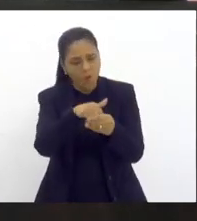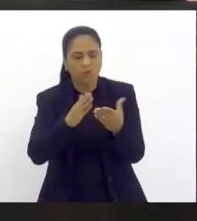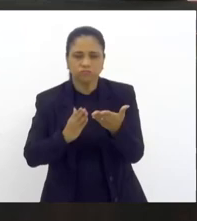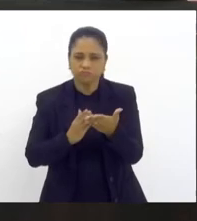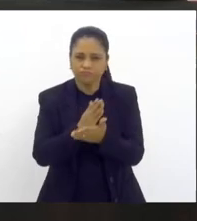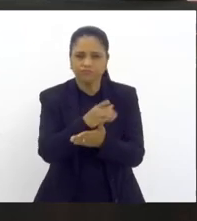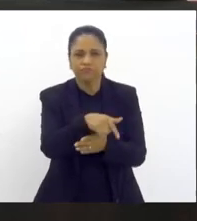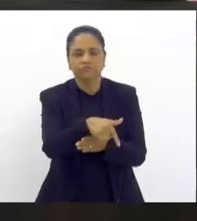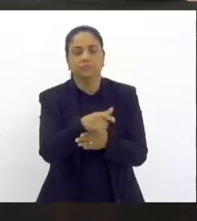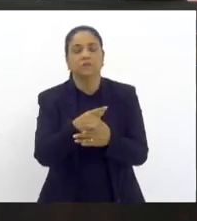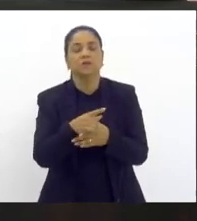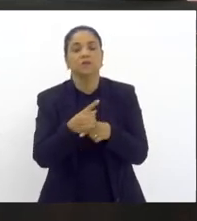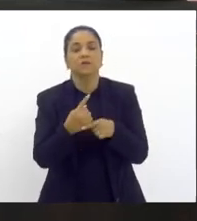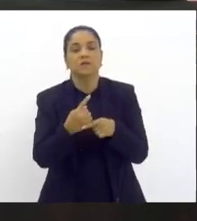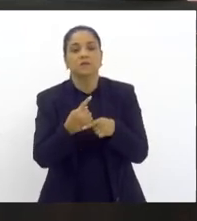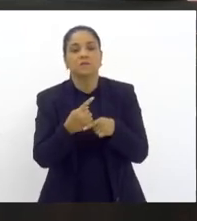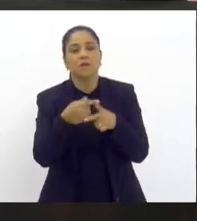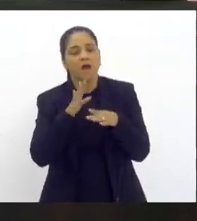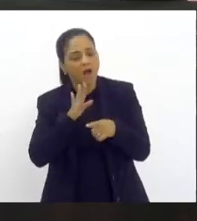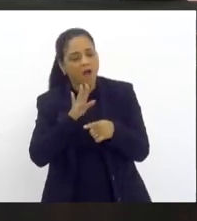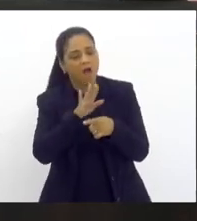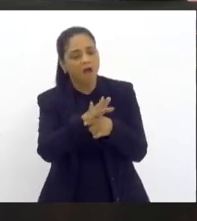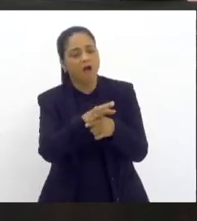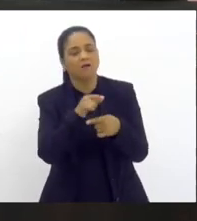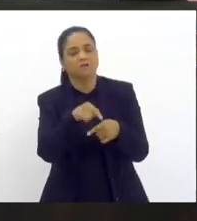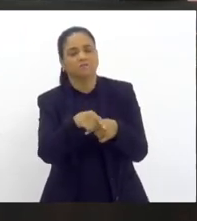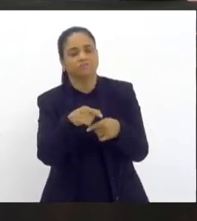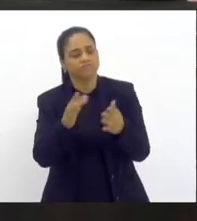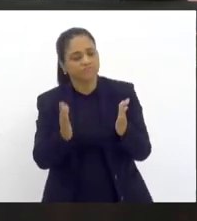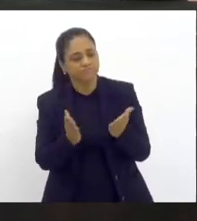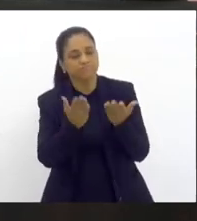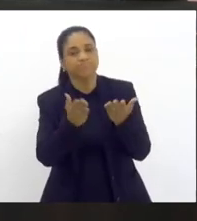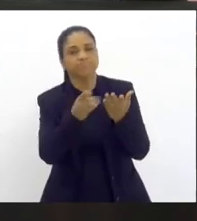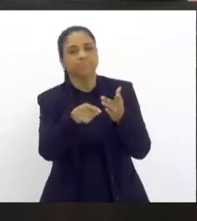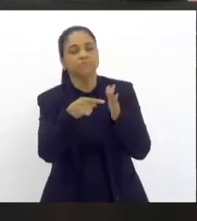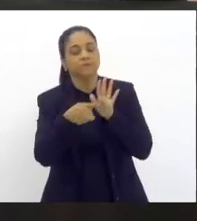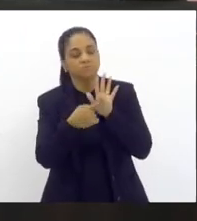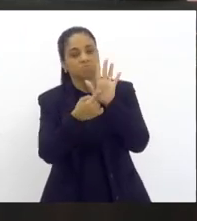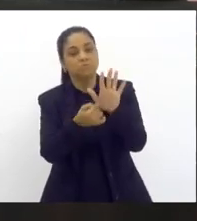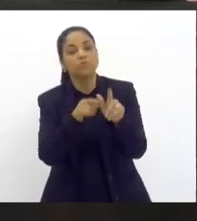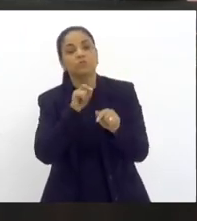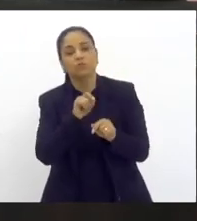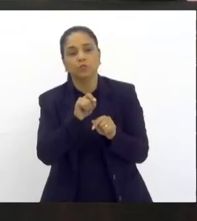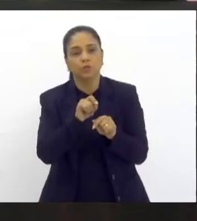porque vem no sentido de ajudar, contribuir, colaborar e apontar